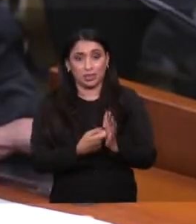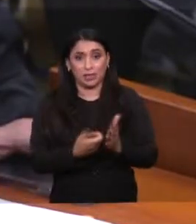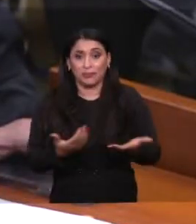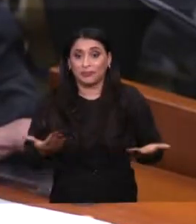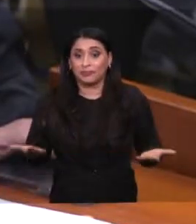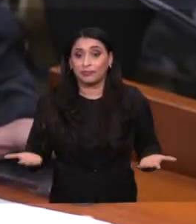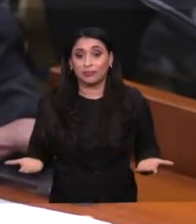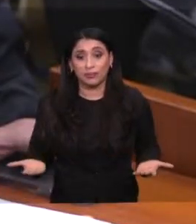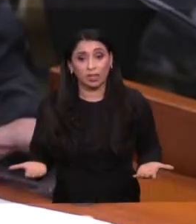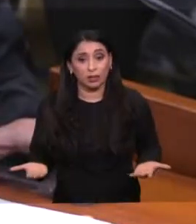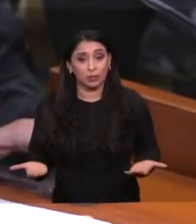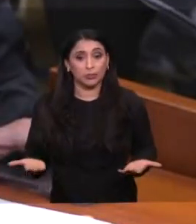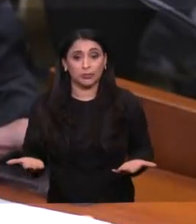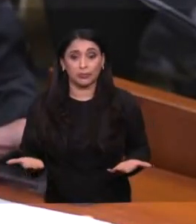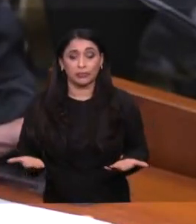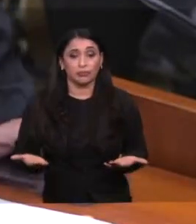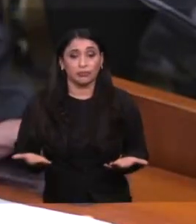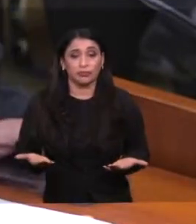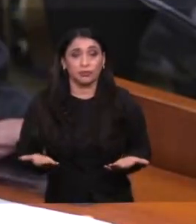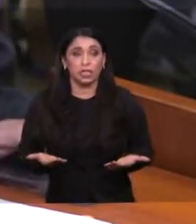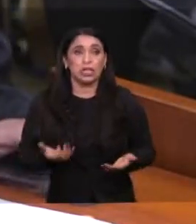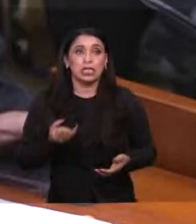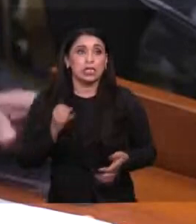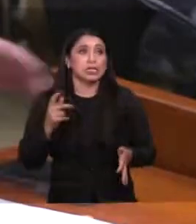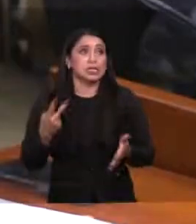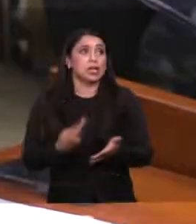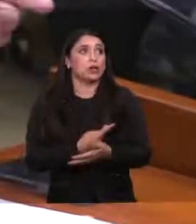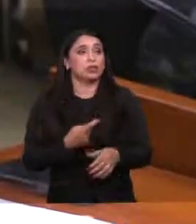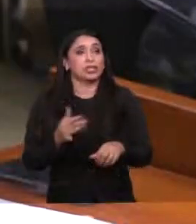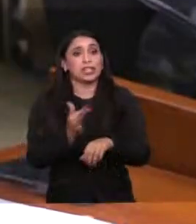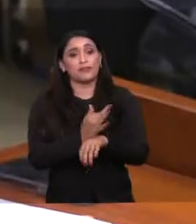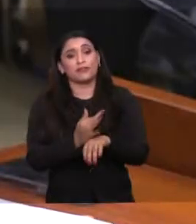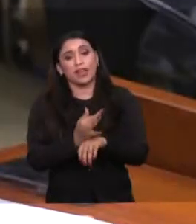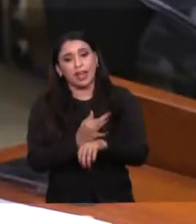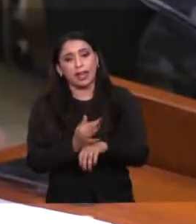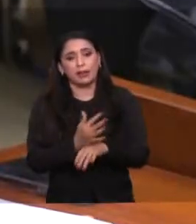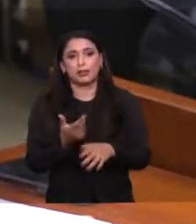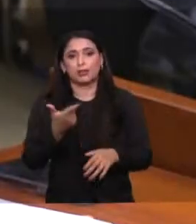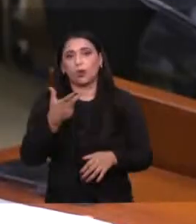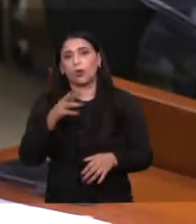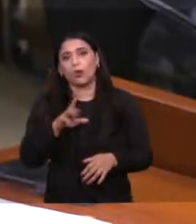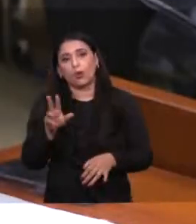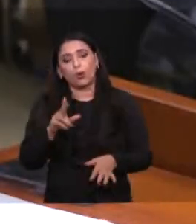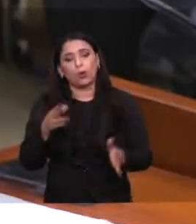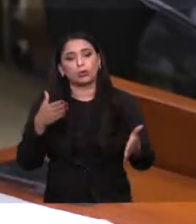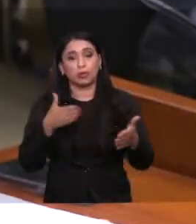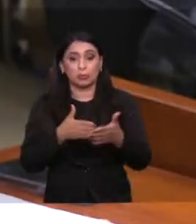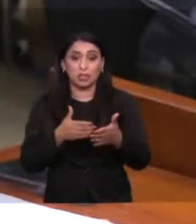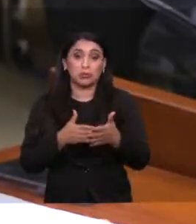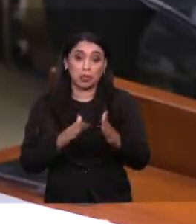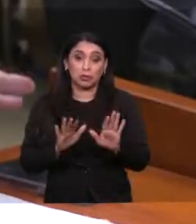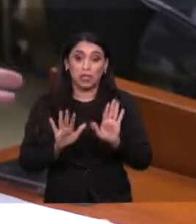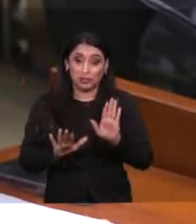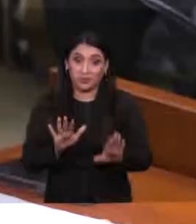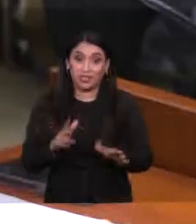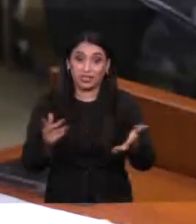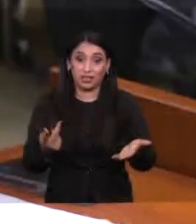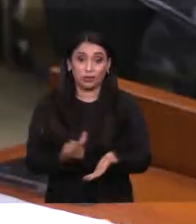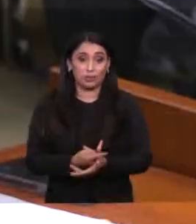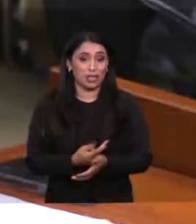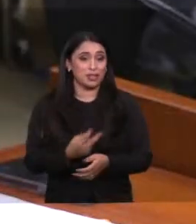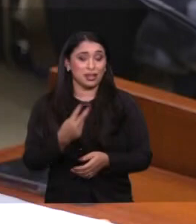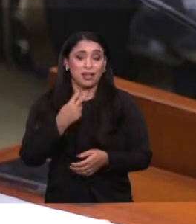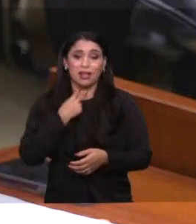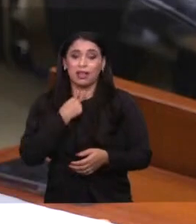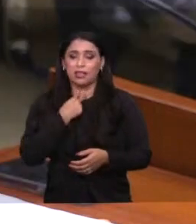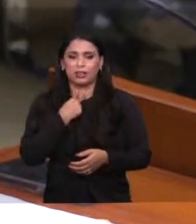Então, se tiver férias, se tiver qualquer impedimento circunstancial, como às vezes acontece, não vai